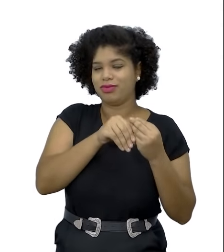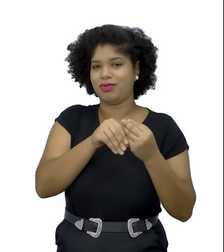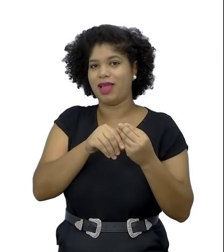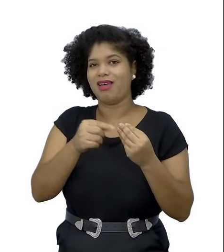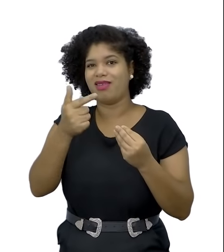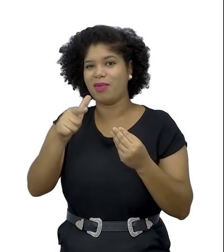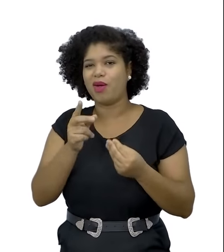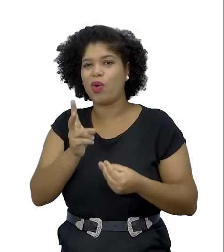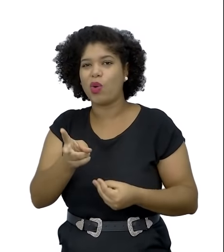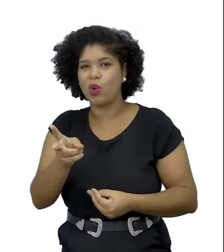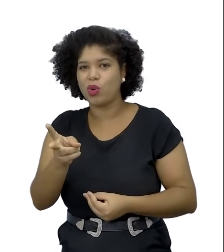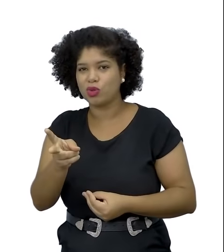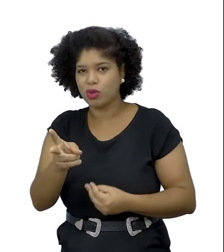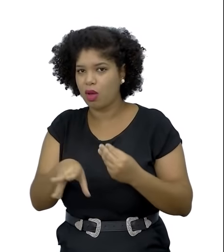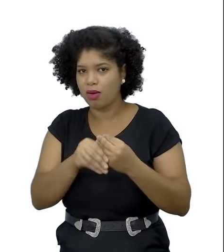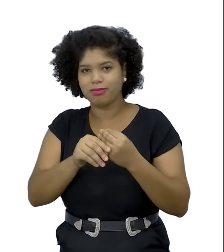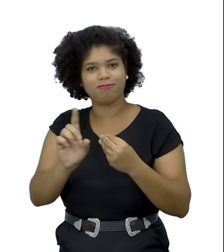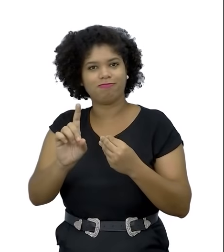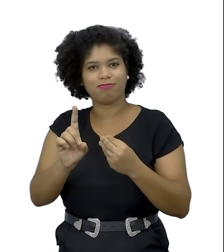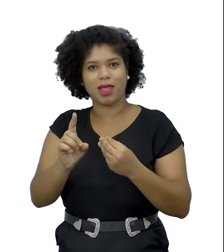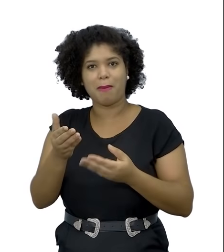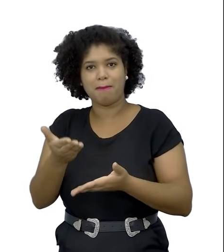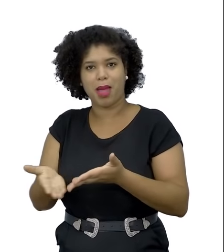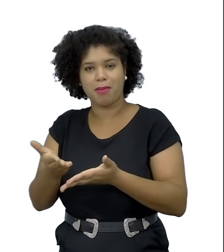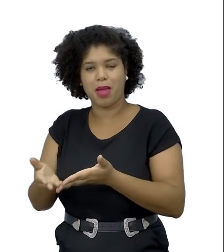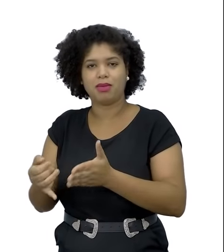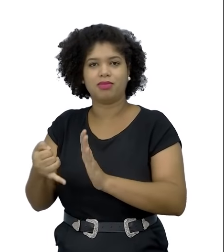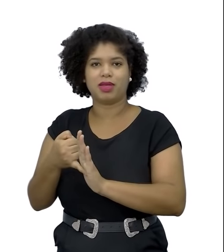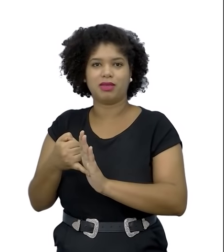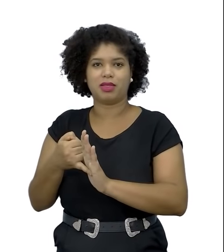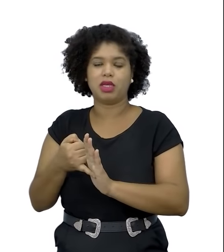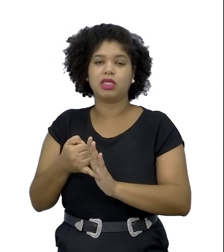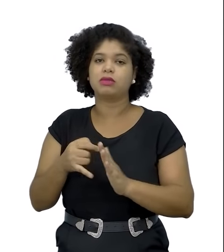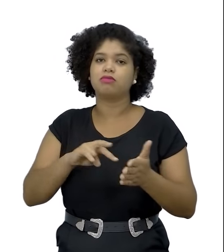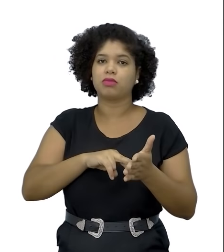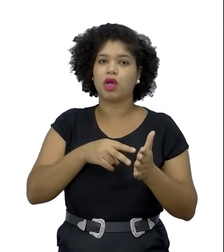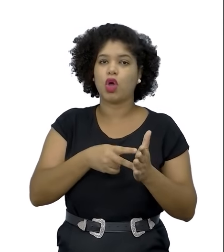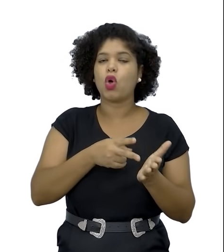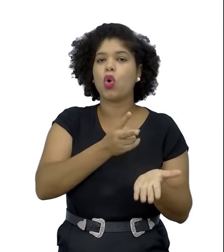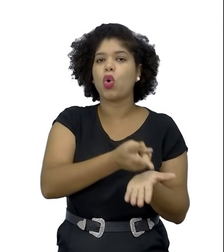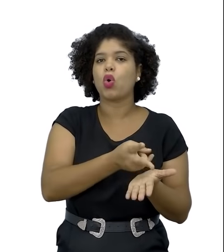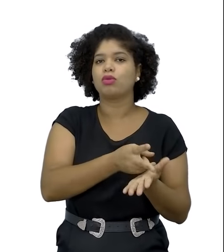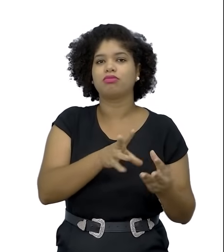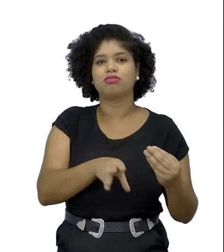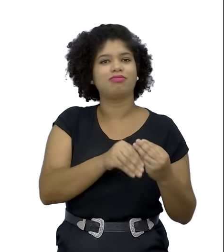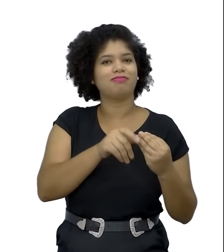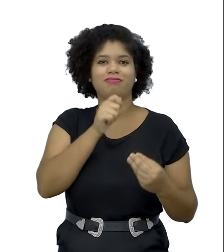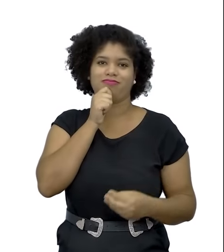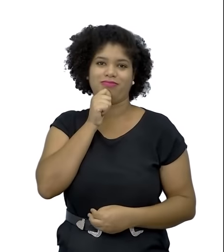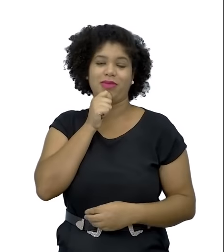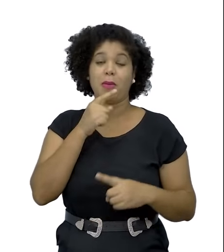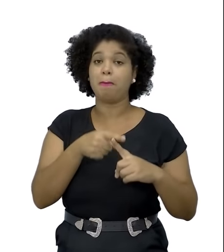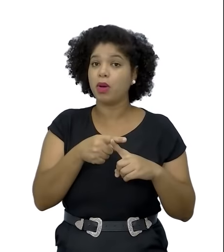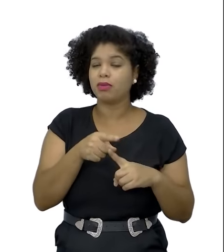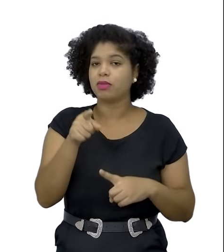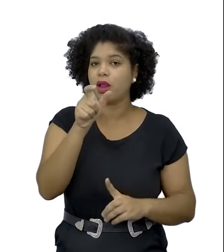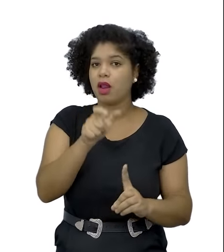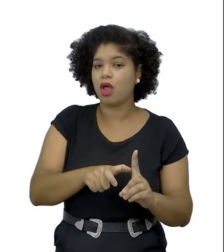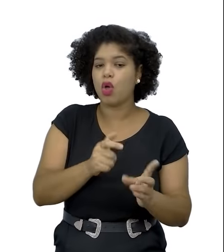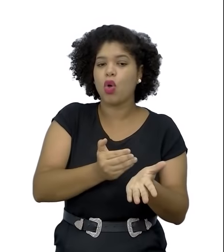perda, indicando, então, uma alteração no estado inicial. Ana iniciou o jogo com 12, na